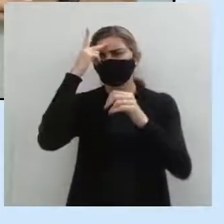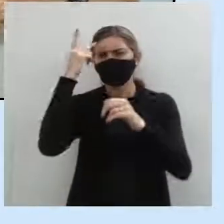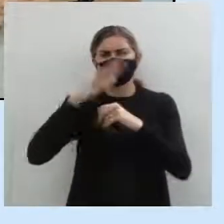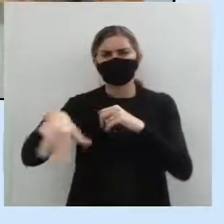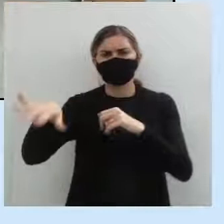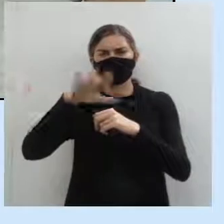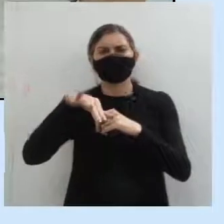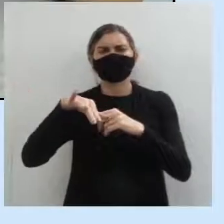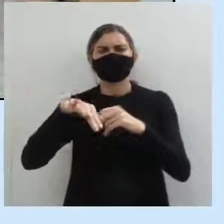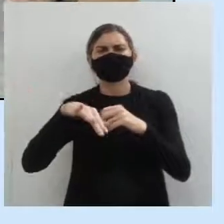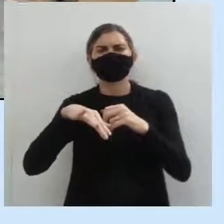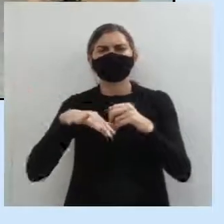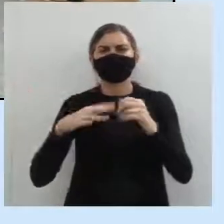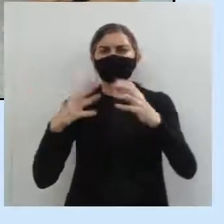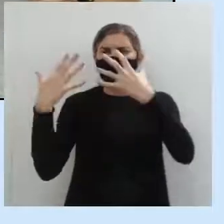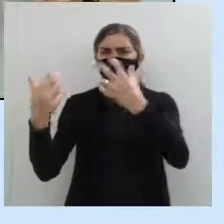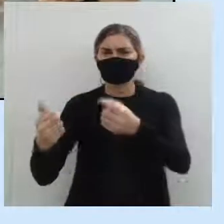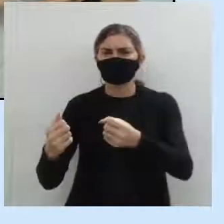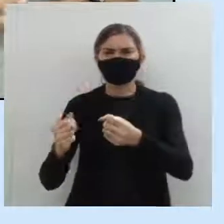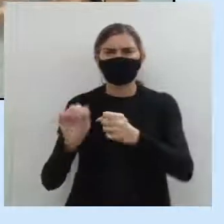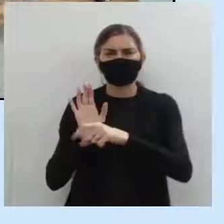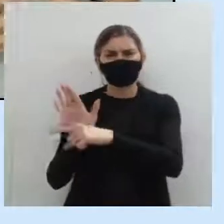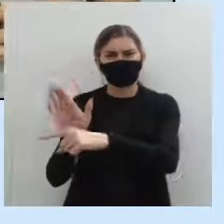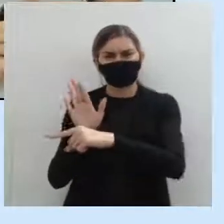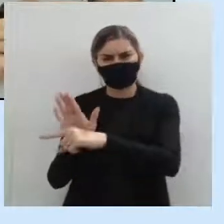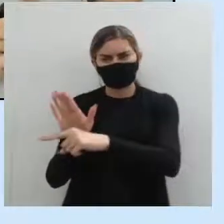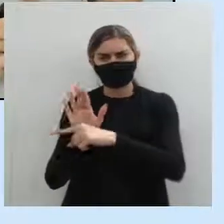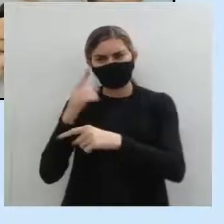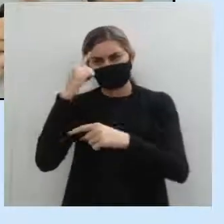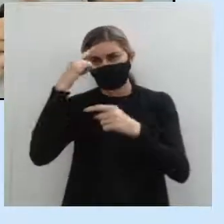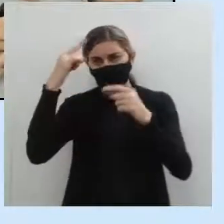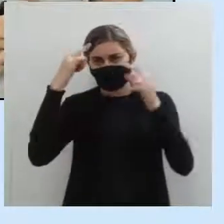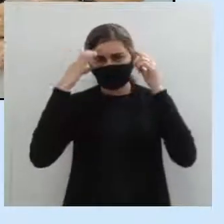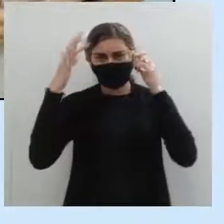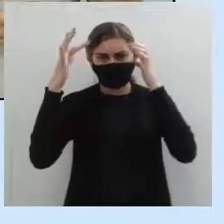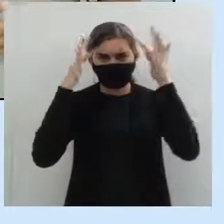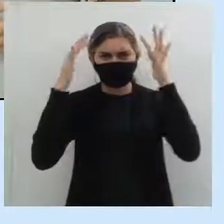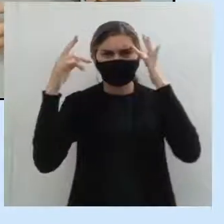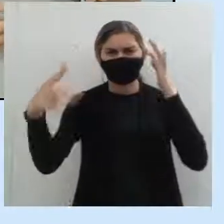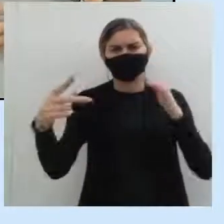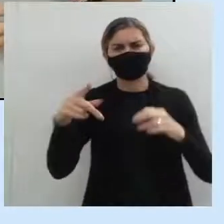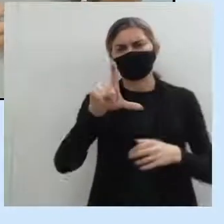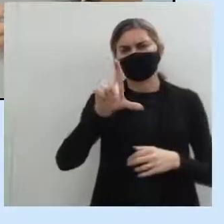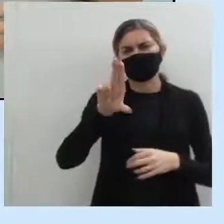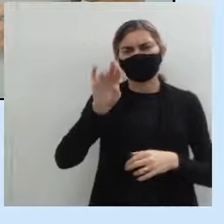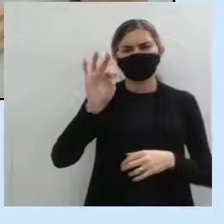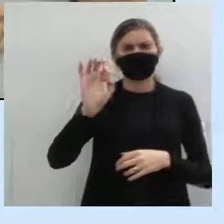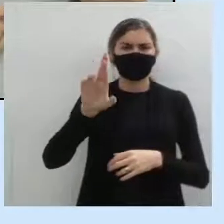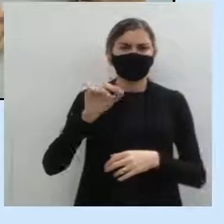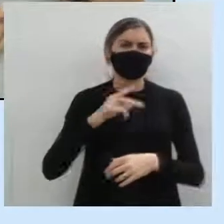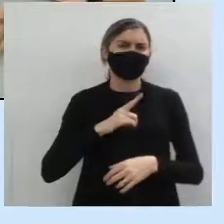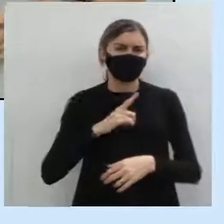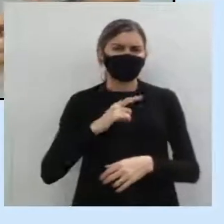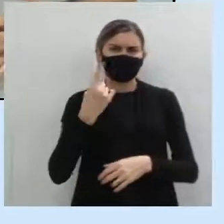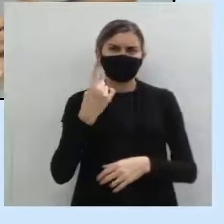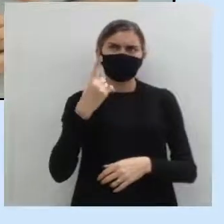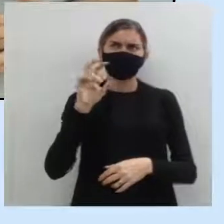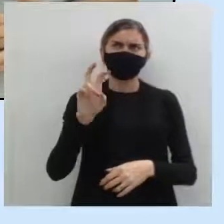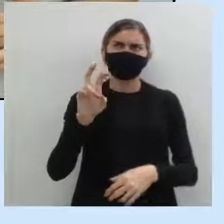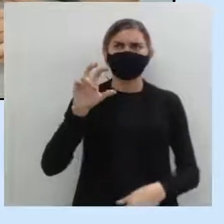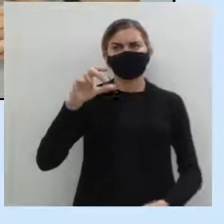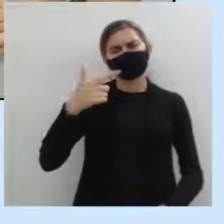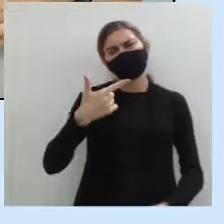que oferecer abrigo ou que apoiar suas ideias. Lutero ainda teve até